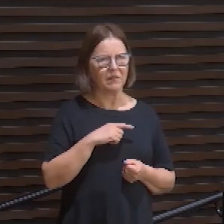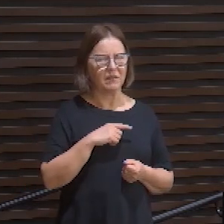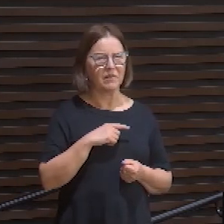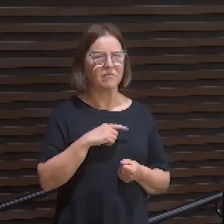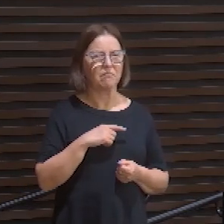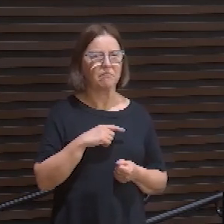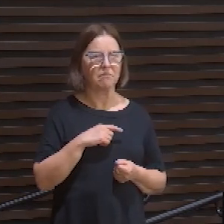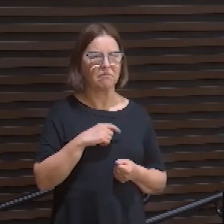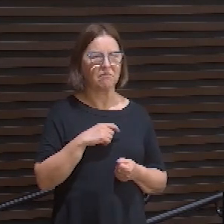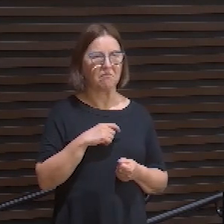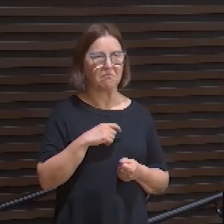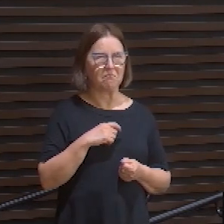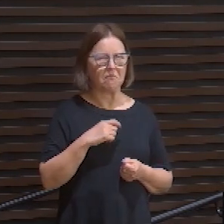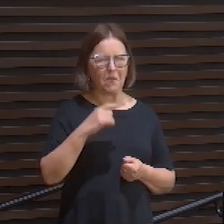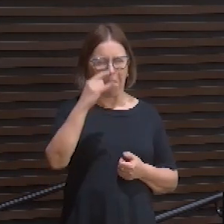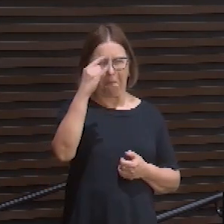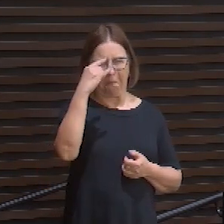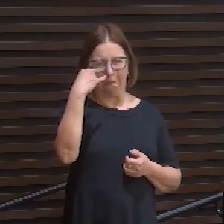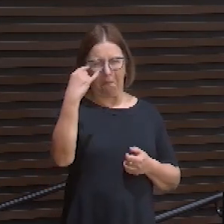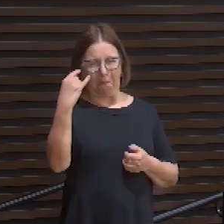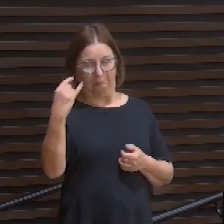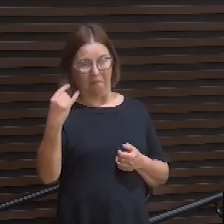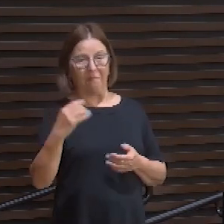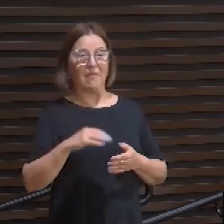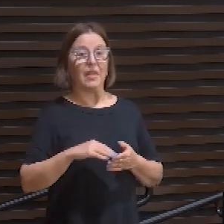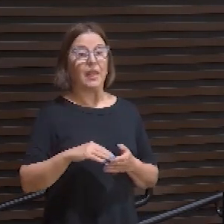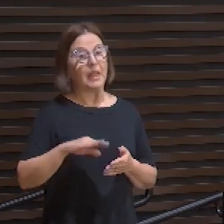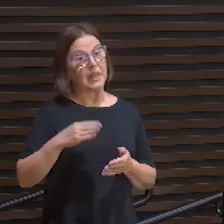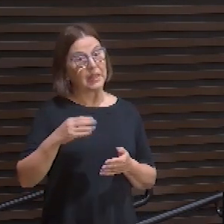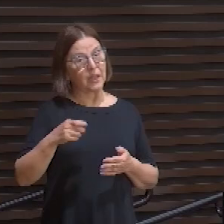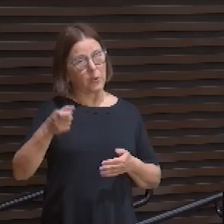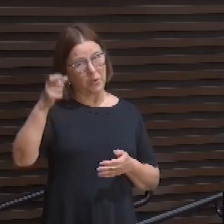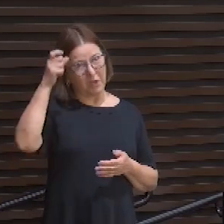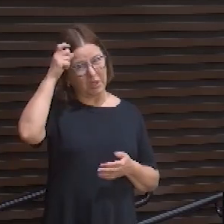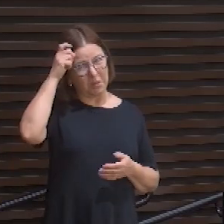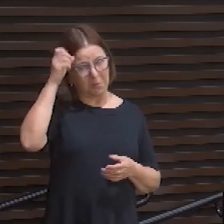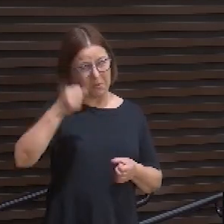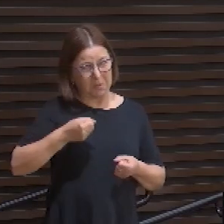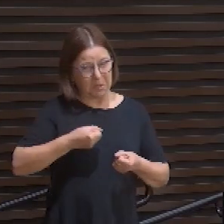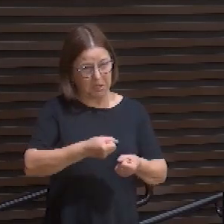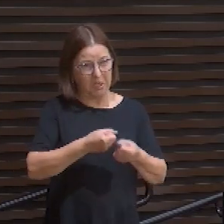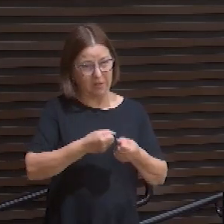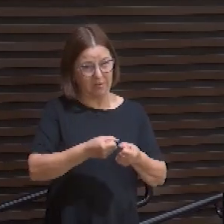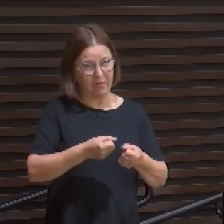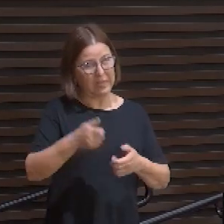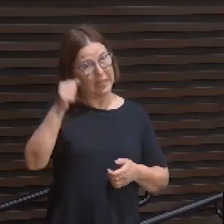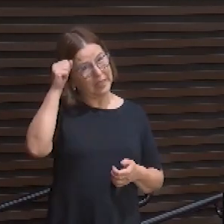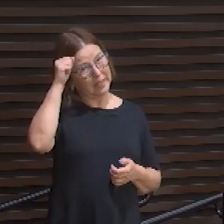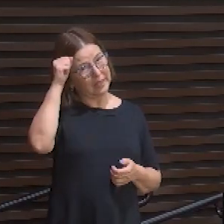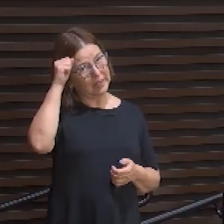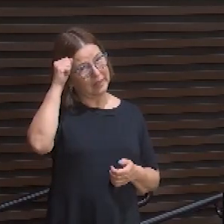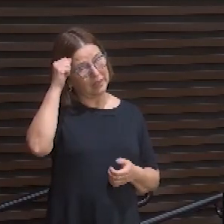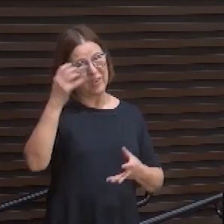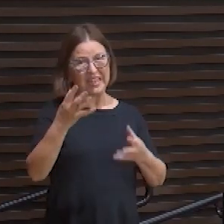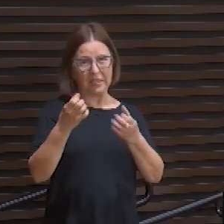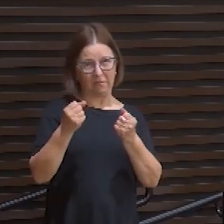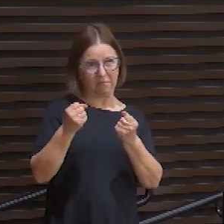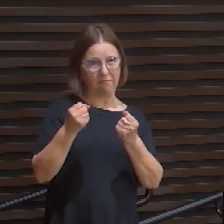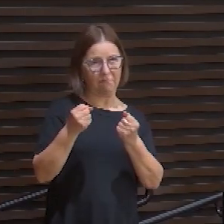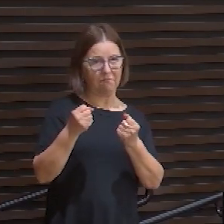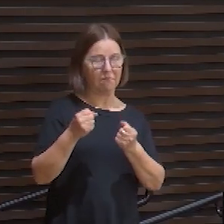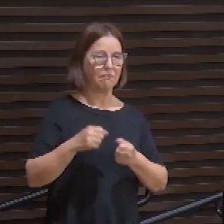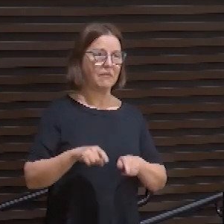foi cooptado por Satanás, que o tentou e ele entrou na história.